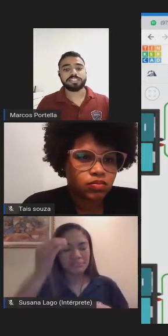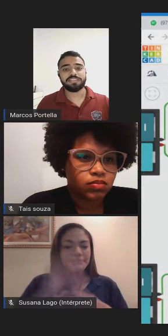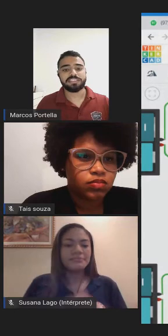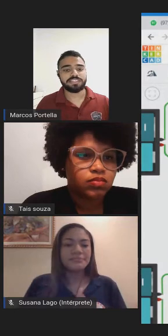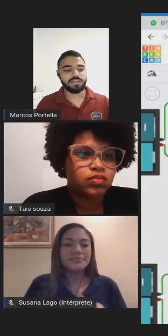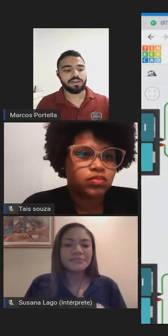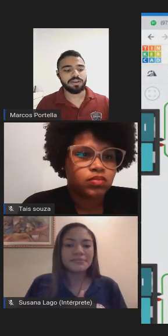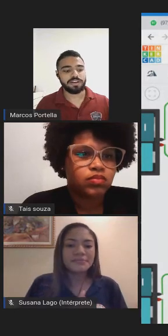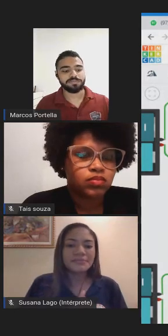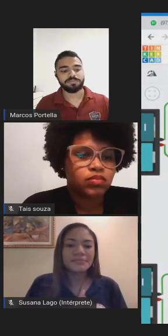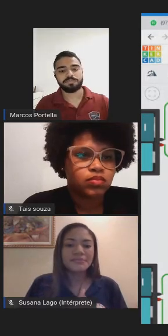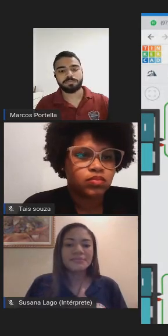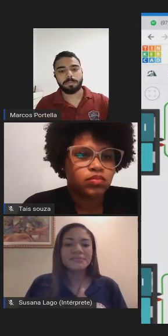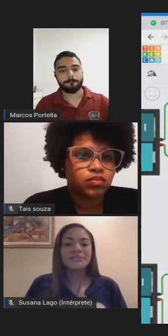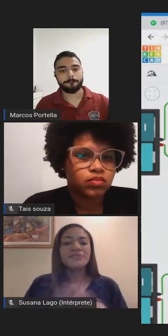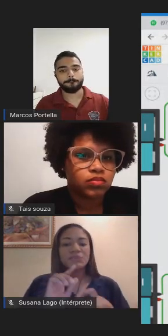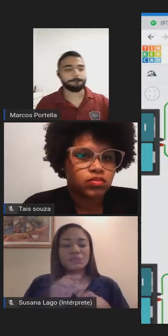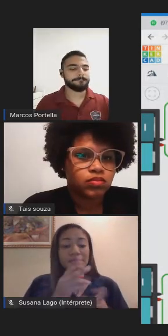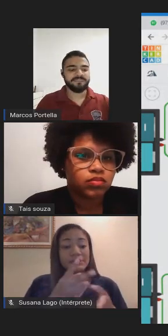a resistência equivalente vai ser igual